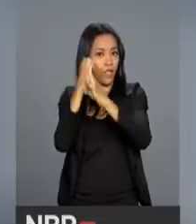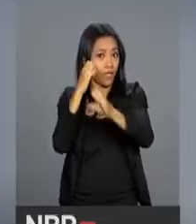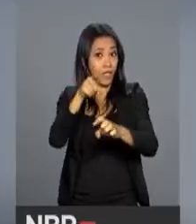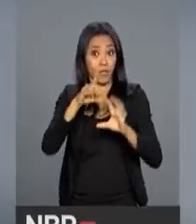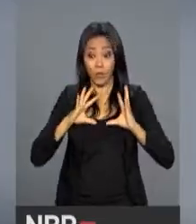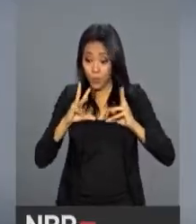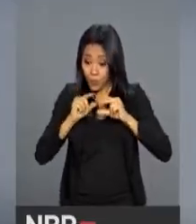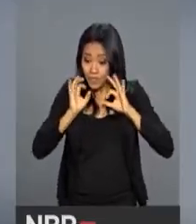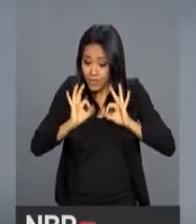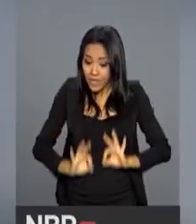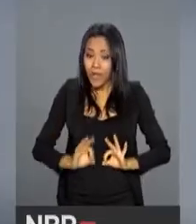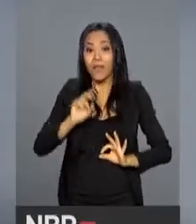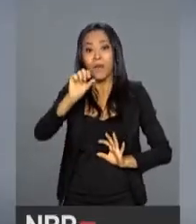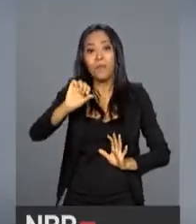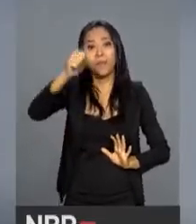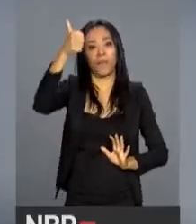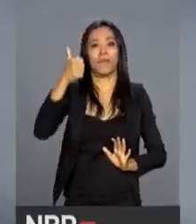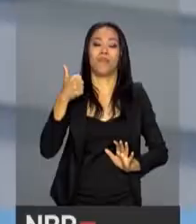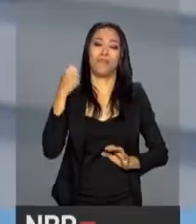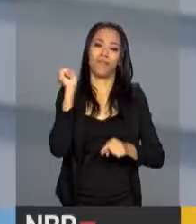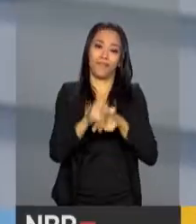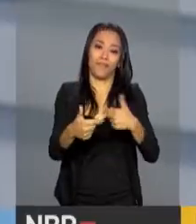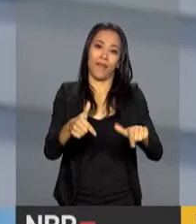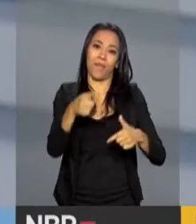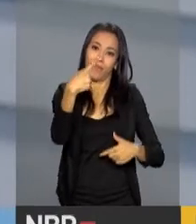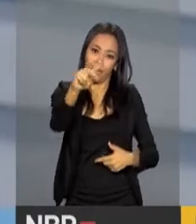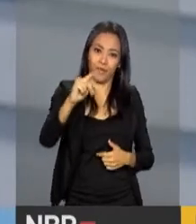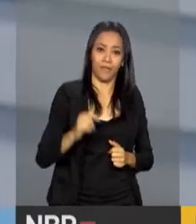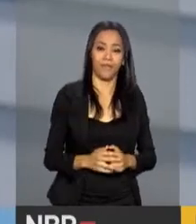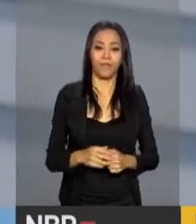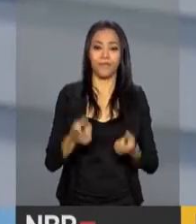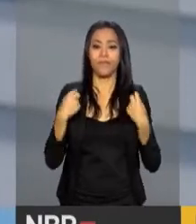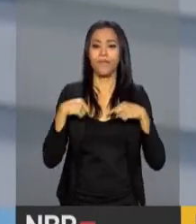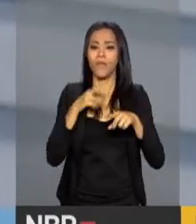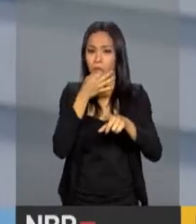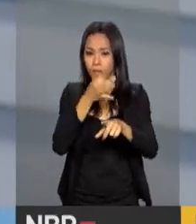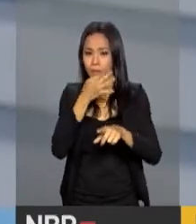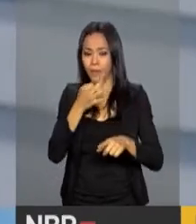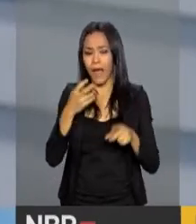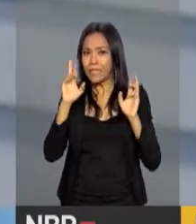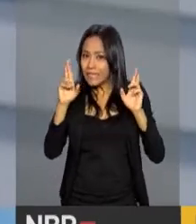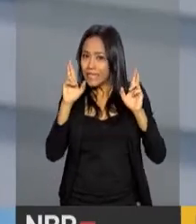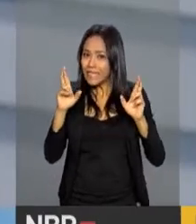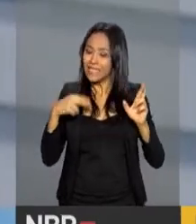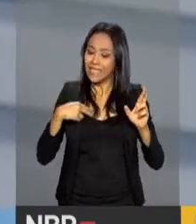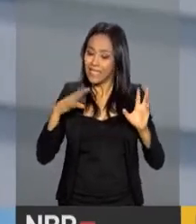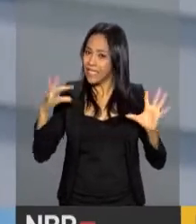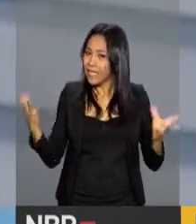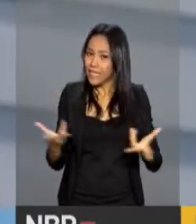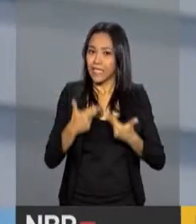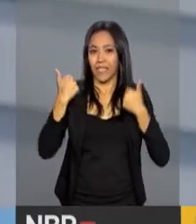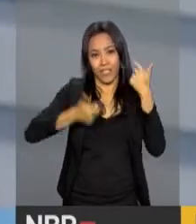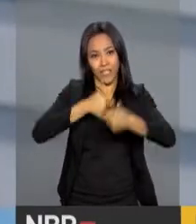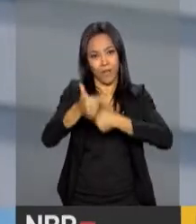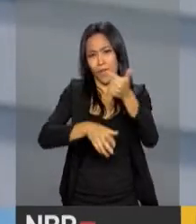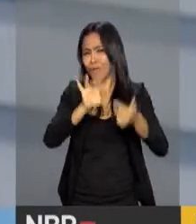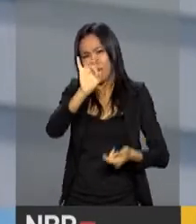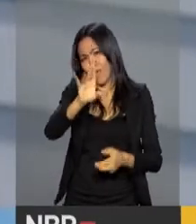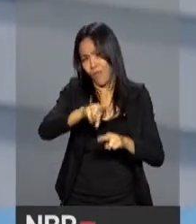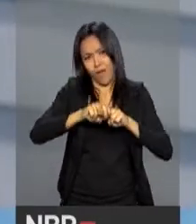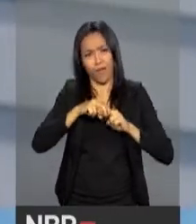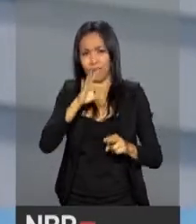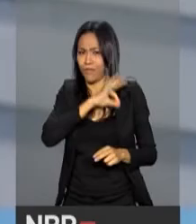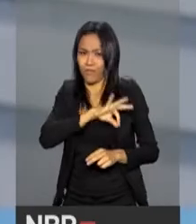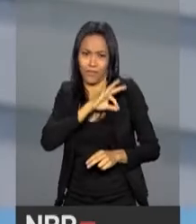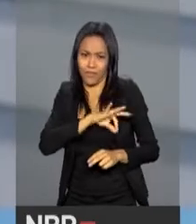esse será seu primeiro emprego a expectativa é de fazer um excelente trabalho não só pela remuneração porque